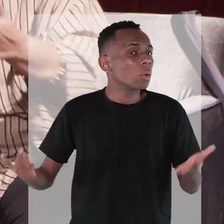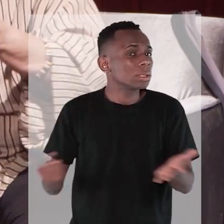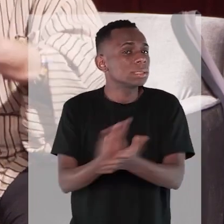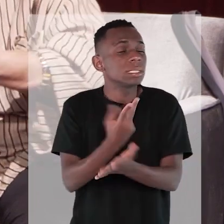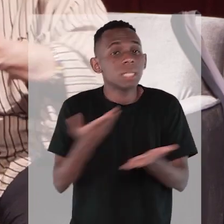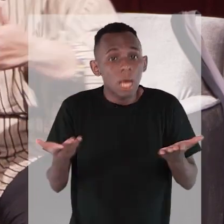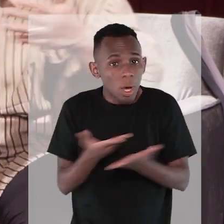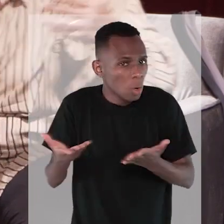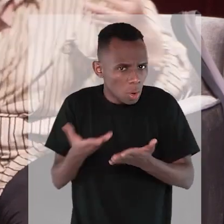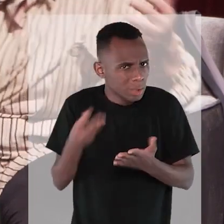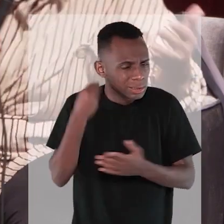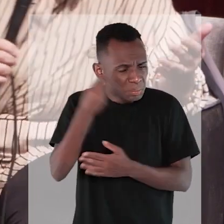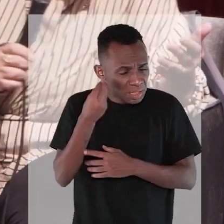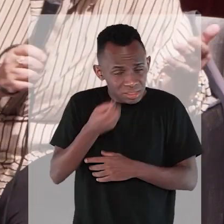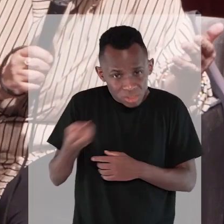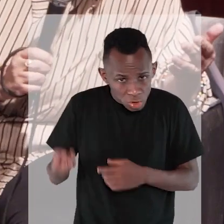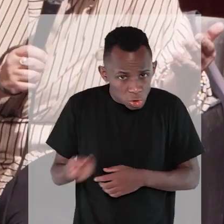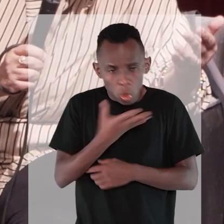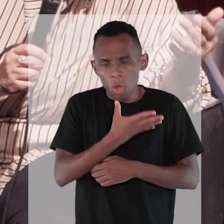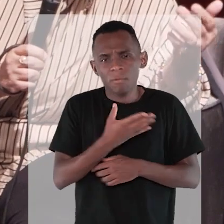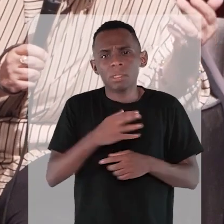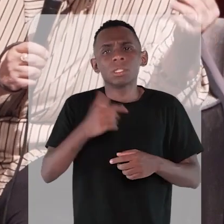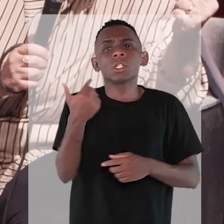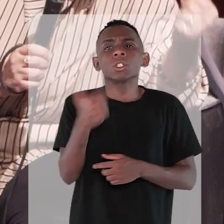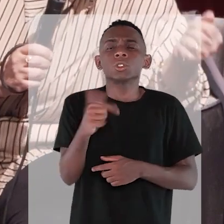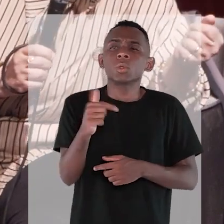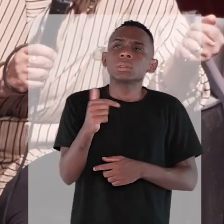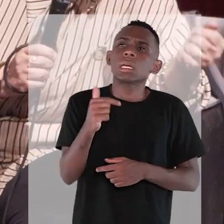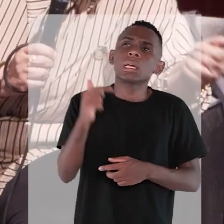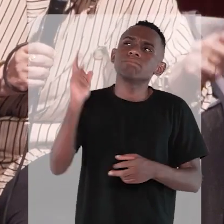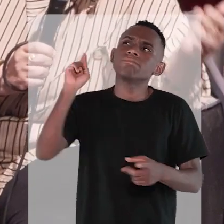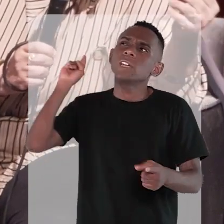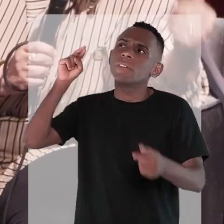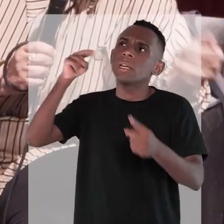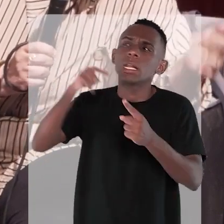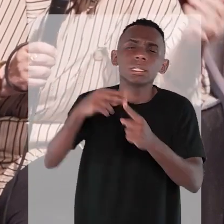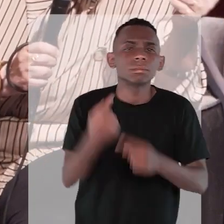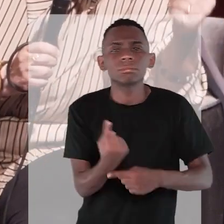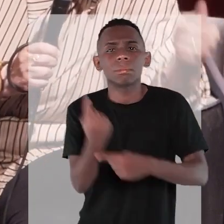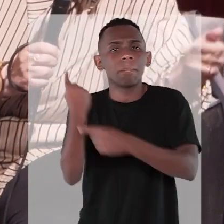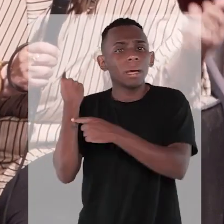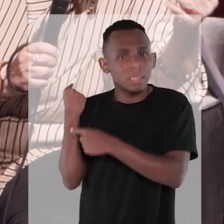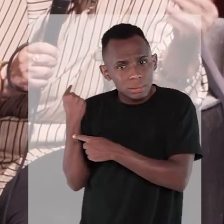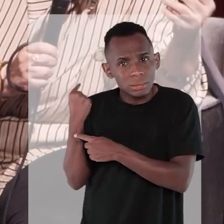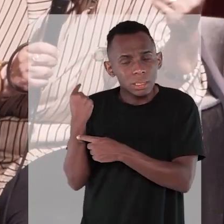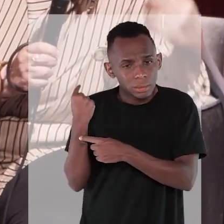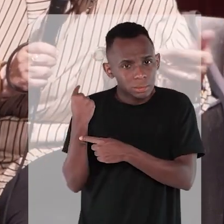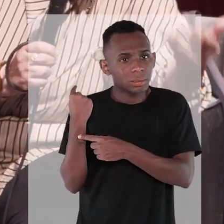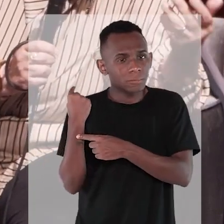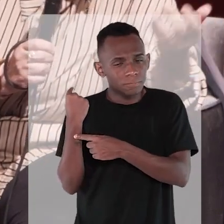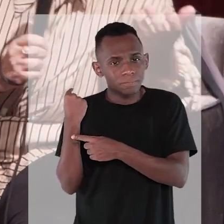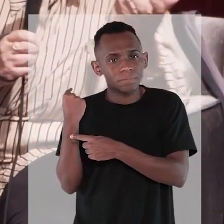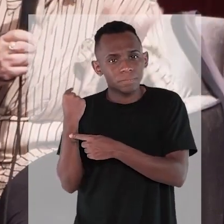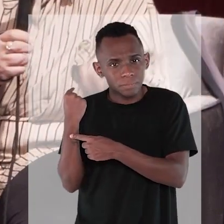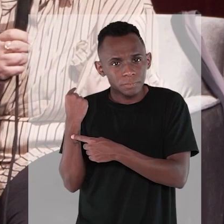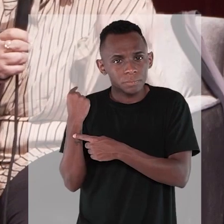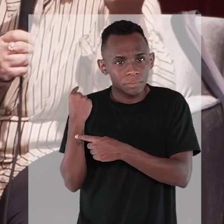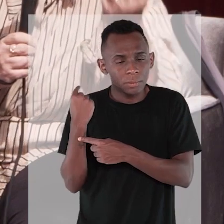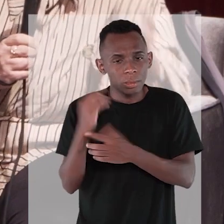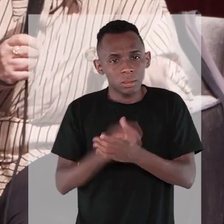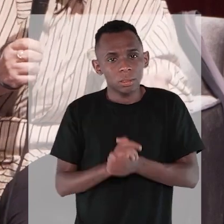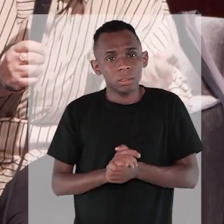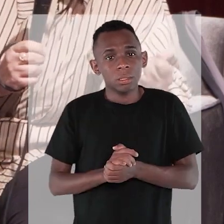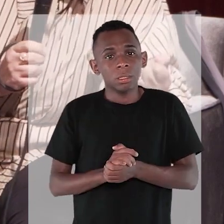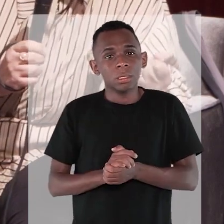há referência no passado que nos tranquilize diante do grau de degradação a partir